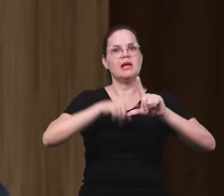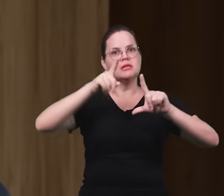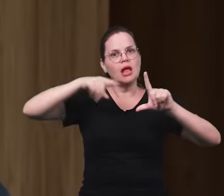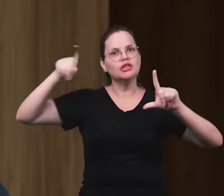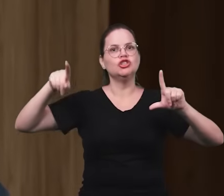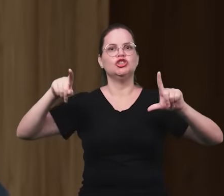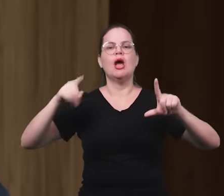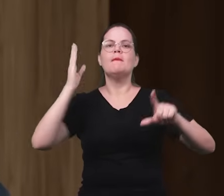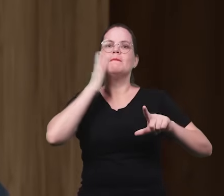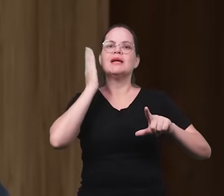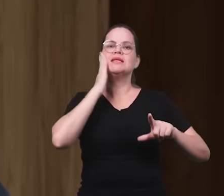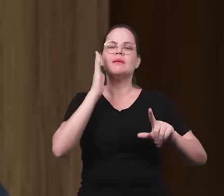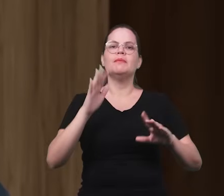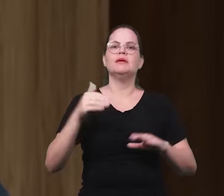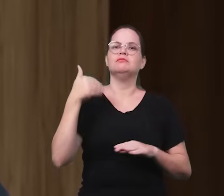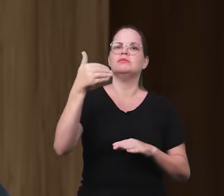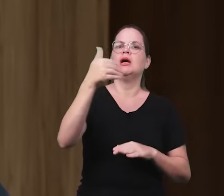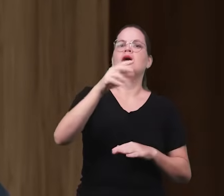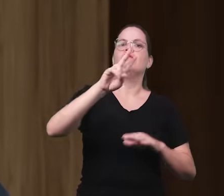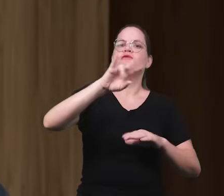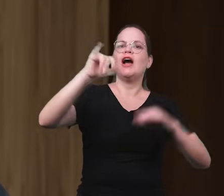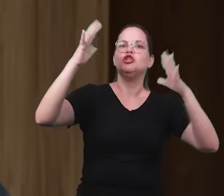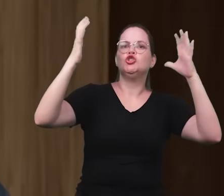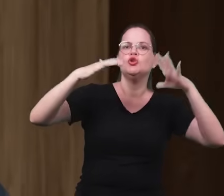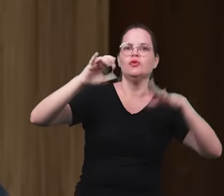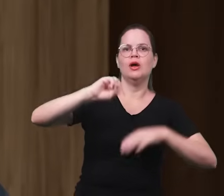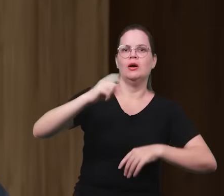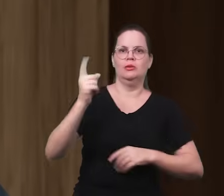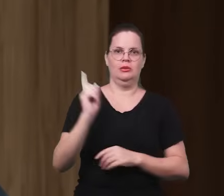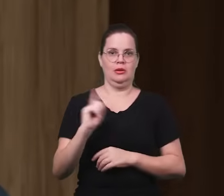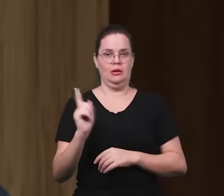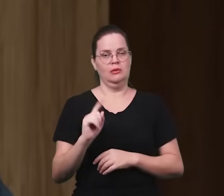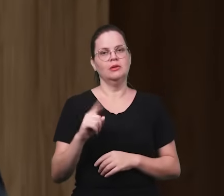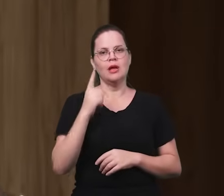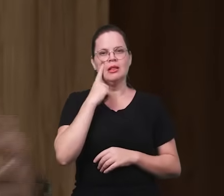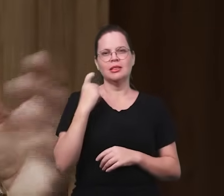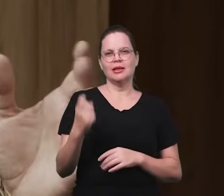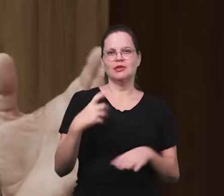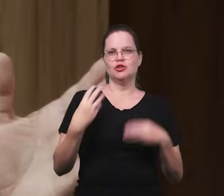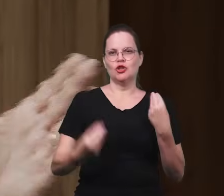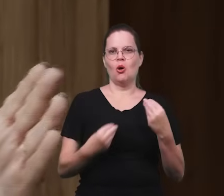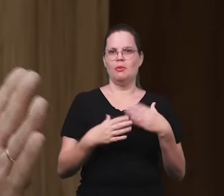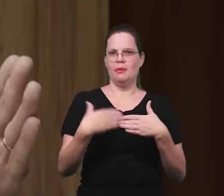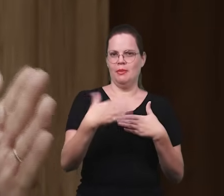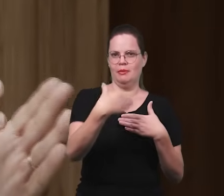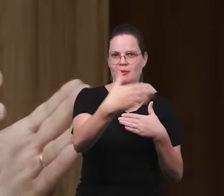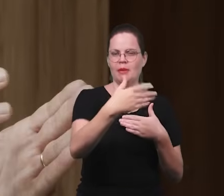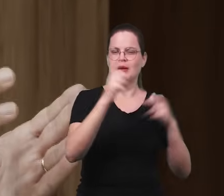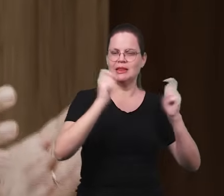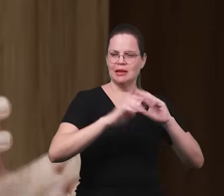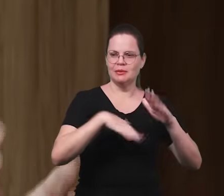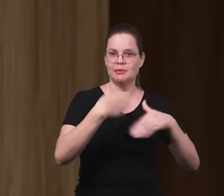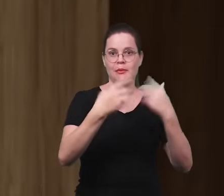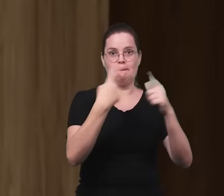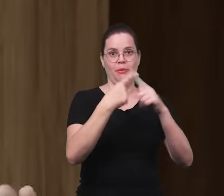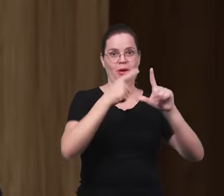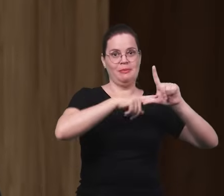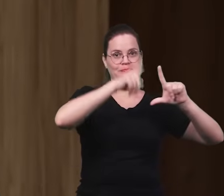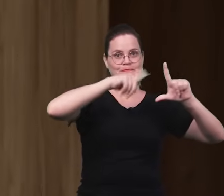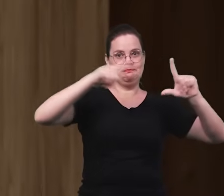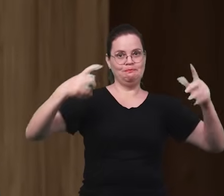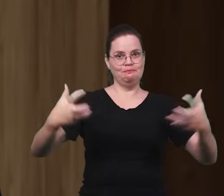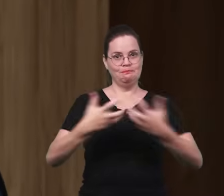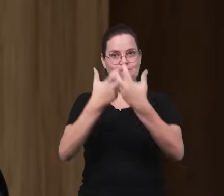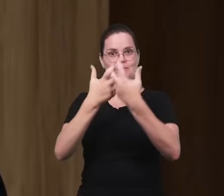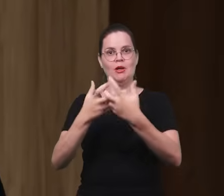chuva. É muito interessante como que Deus permitiu esse avanço e a estatística se fundiu, se uniu